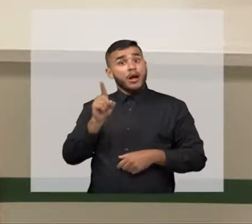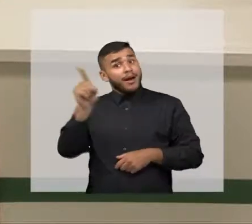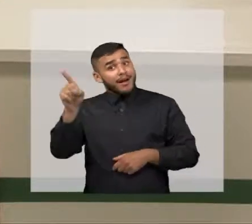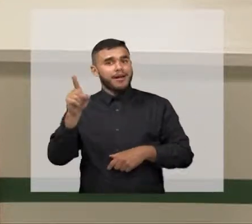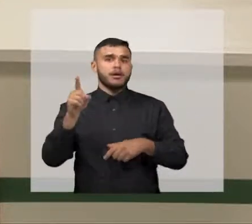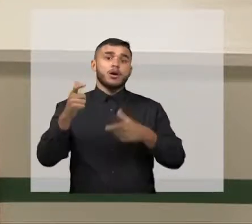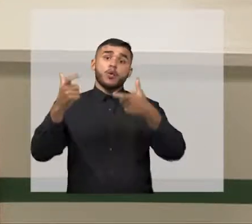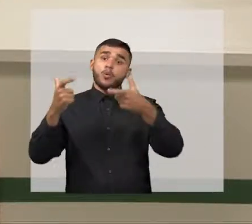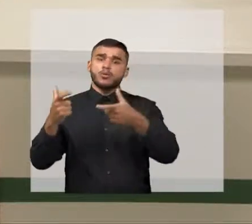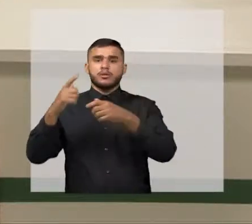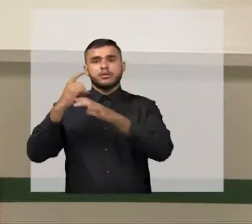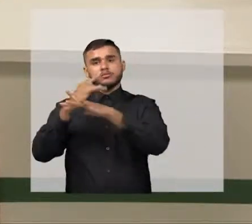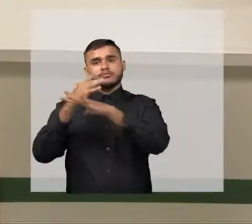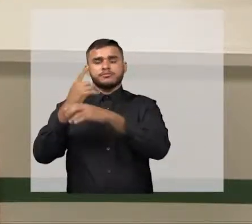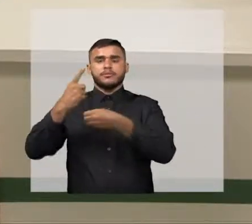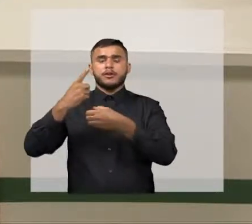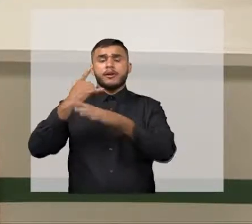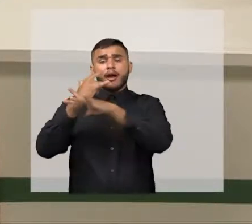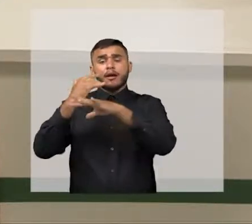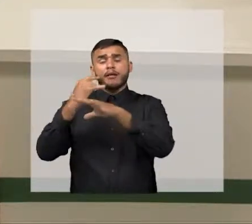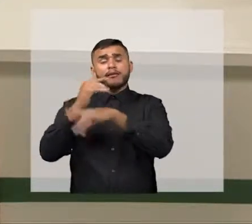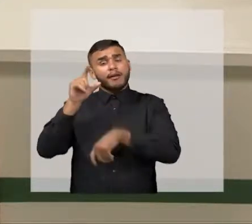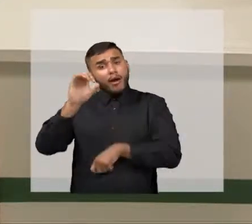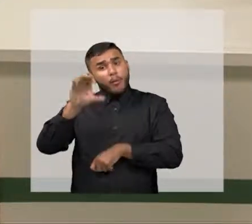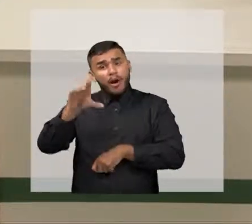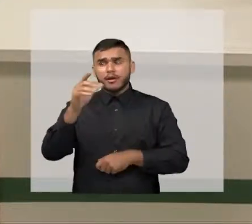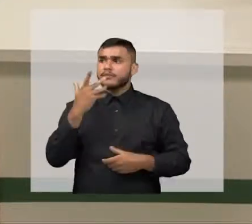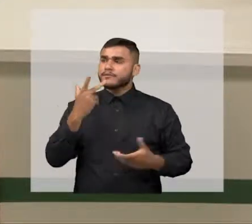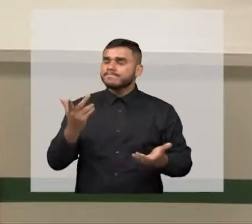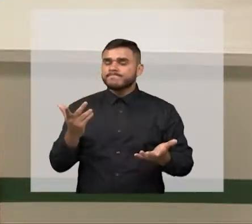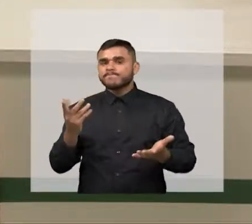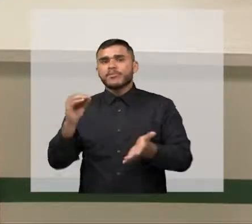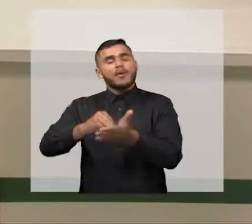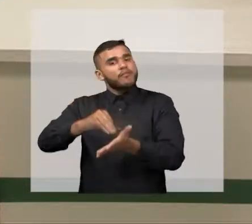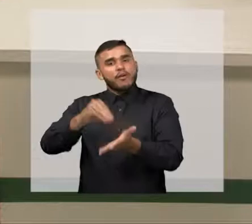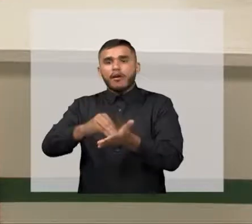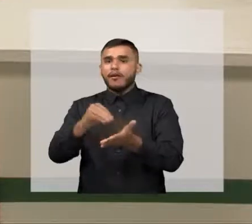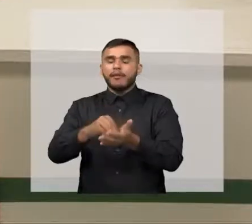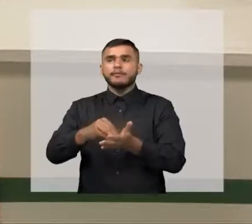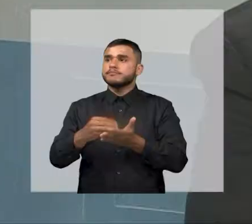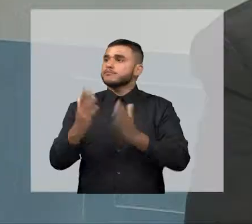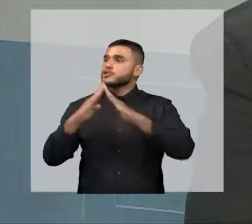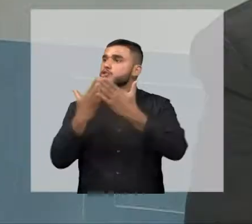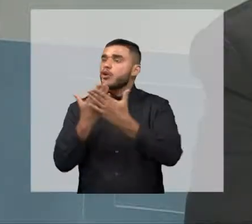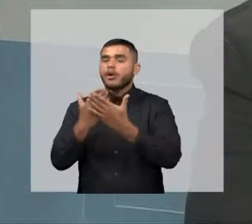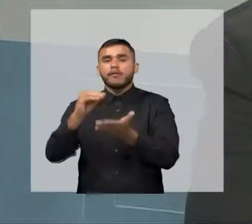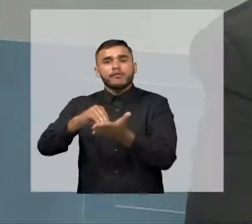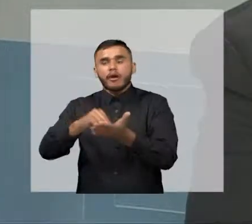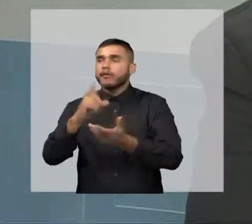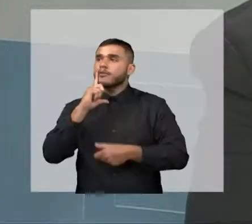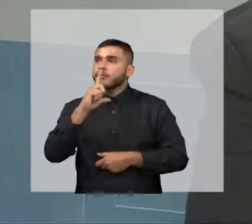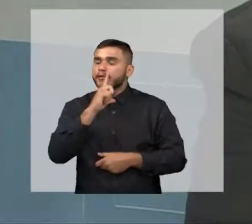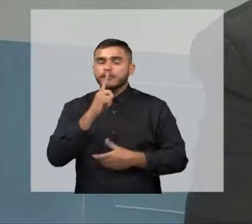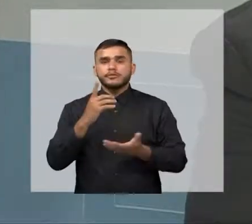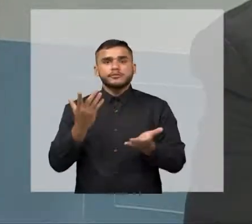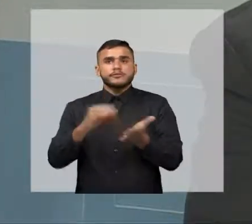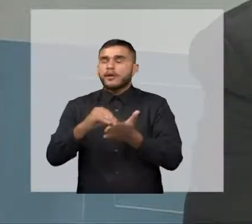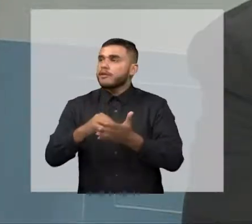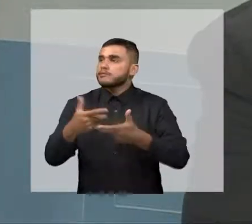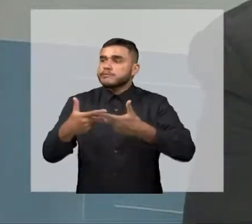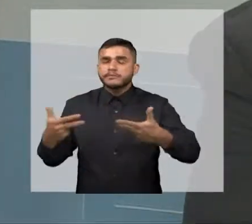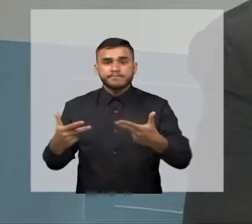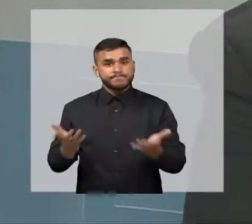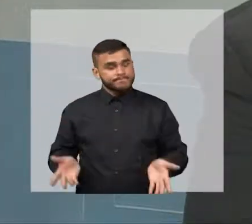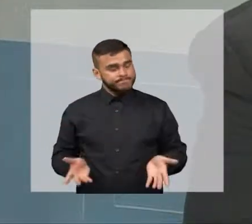não funcionam a contento. As crianças não têm merenda nas escolas. A proximidade da capital, doutor Ali, eu acho que em vez de ajudar, atrapalha.